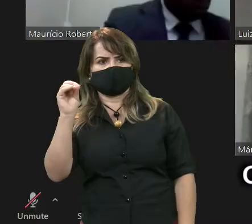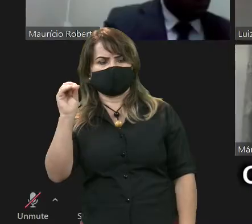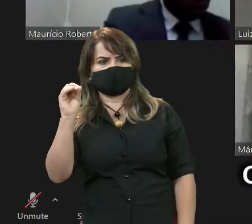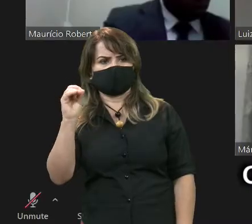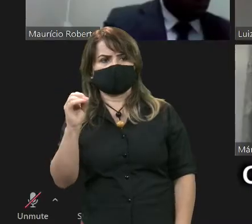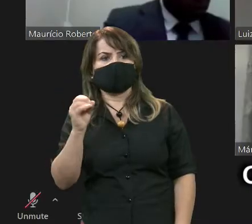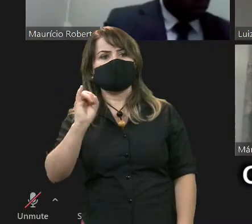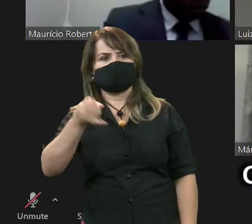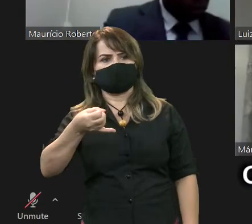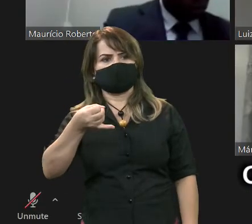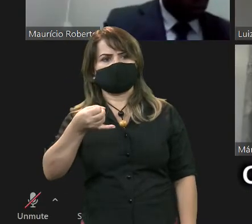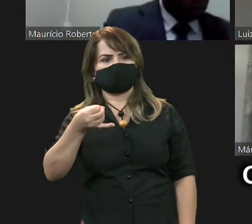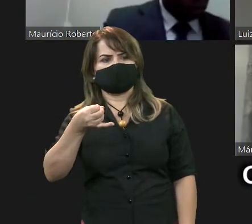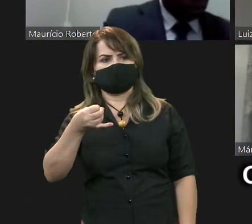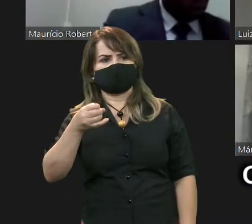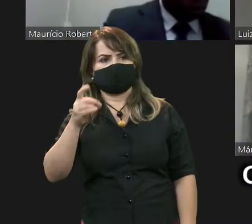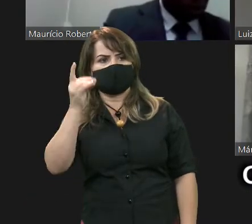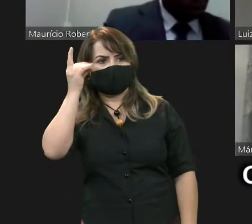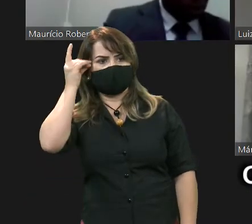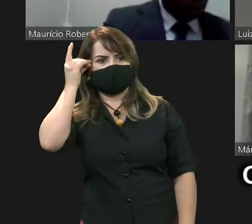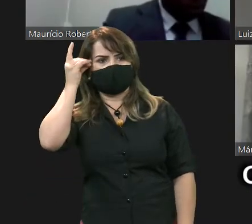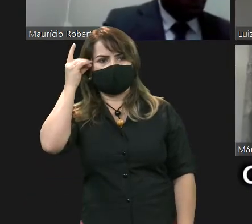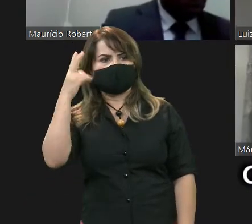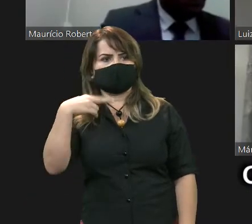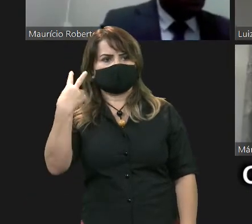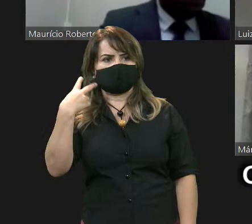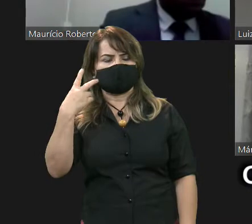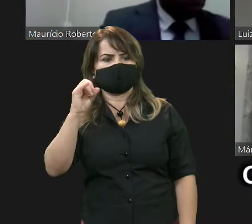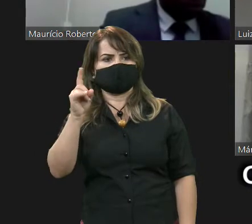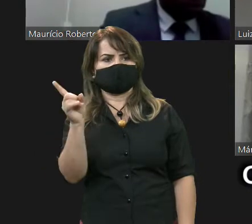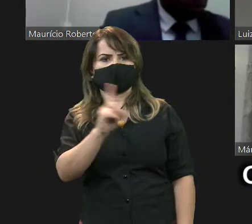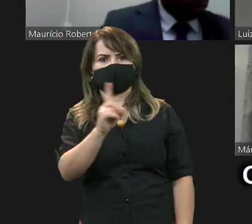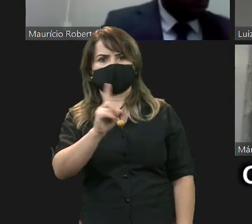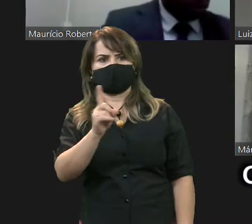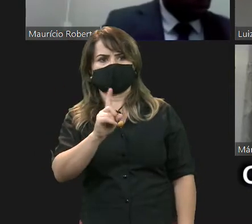Sim. Vereador Danilo da Saúde. Não.